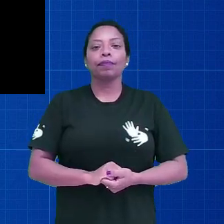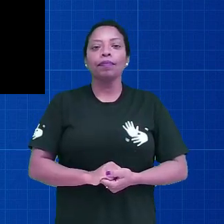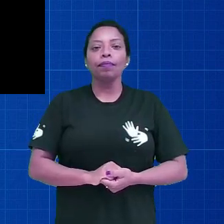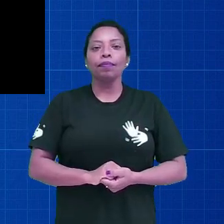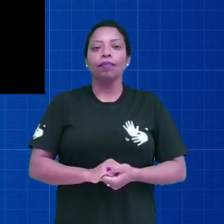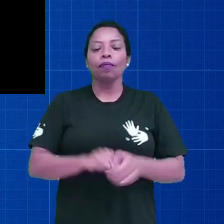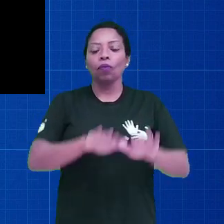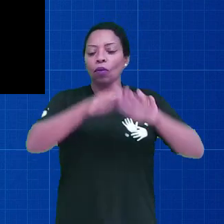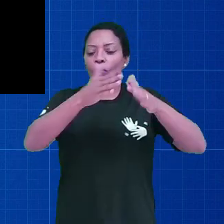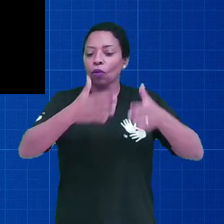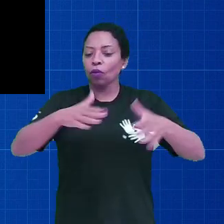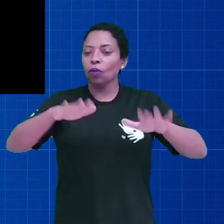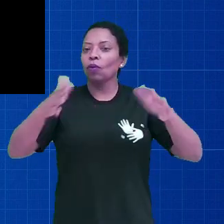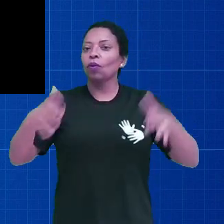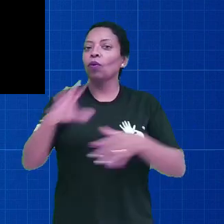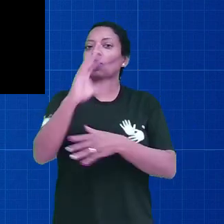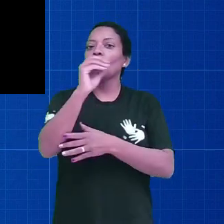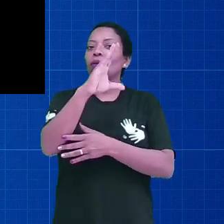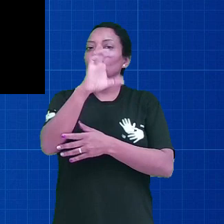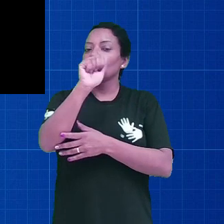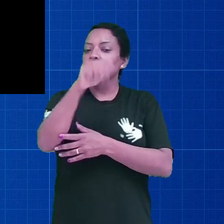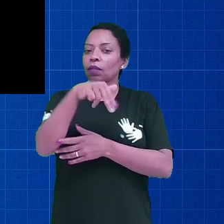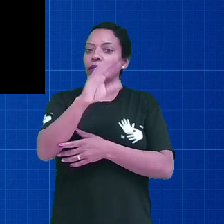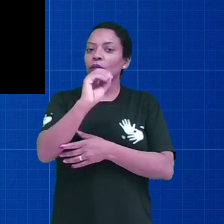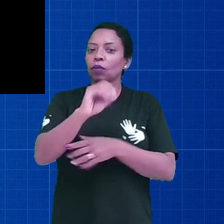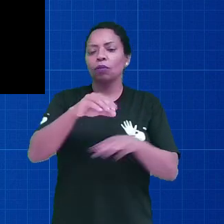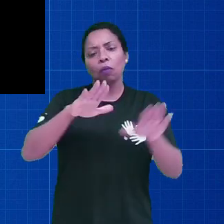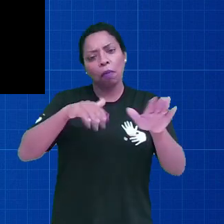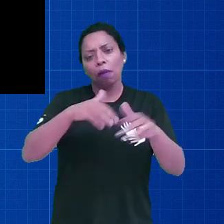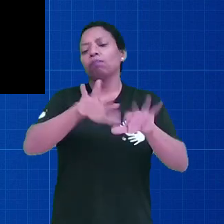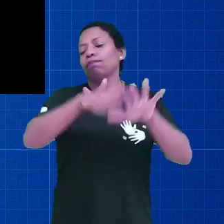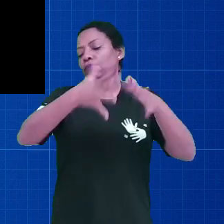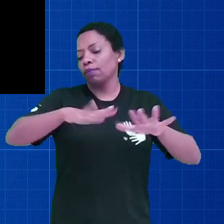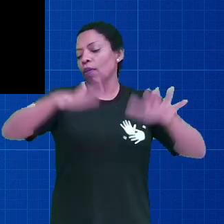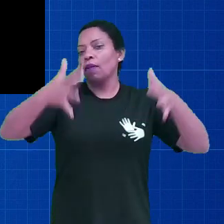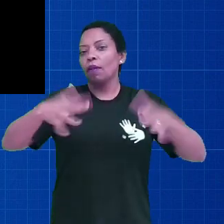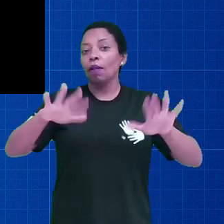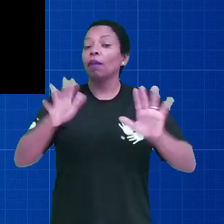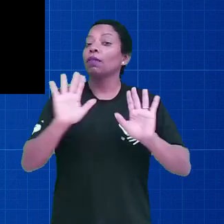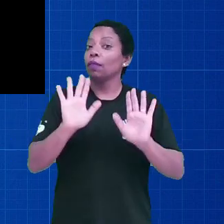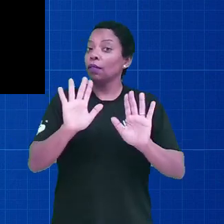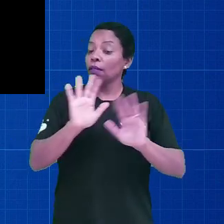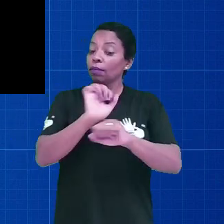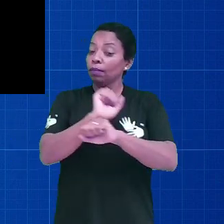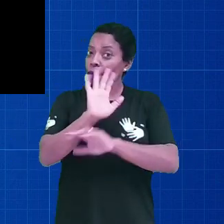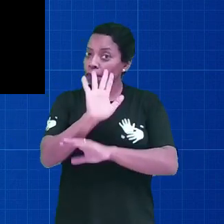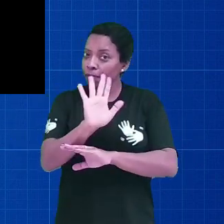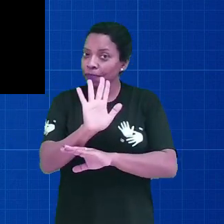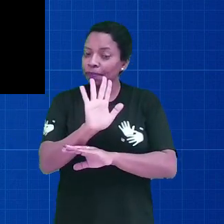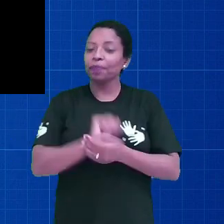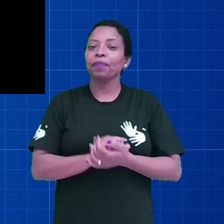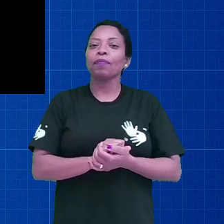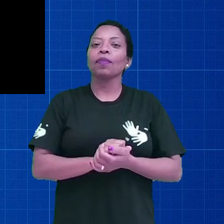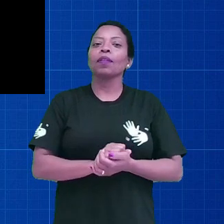Os oceanos, e daí a gente faz uma grande pausa aqui por causa dos oceanos.